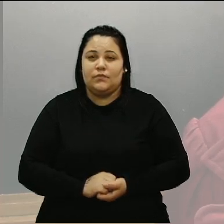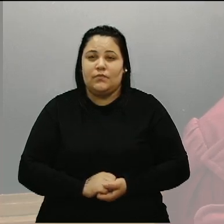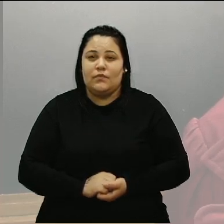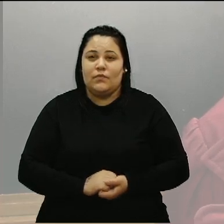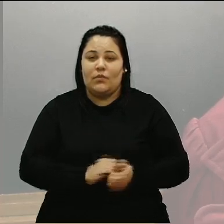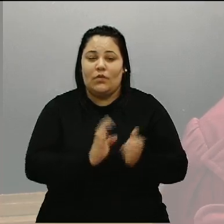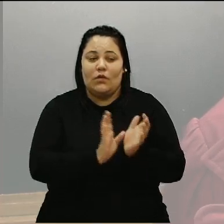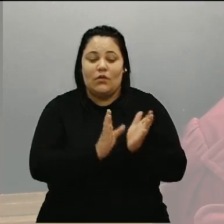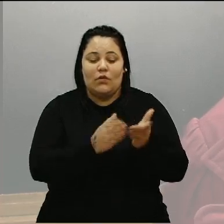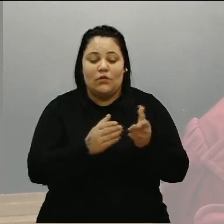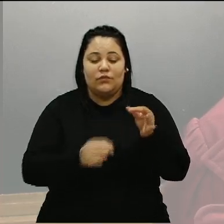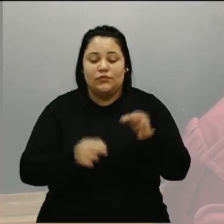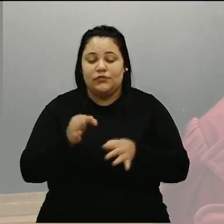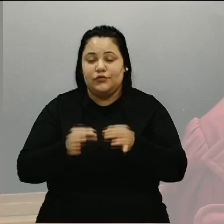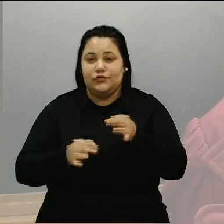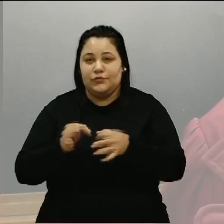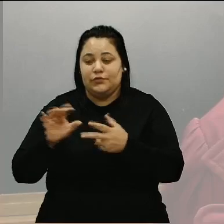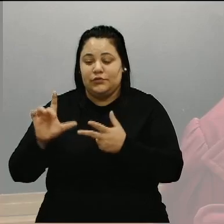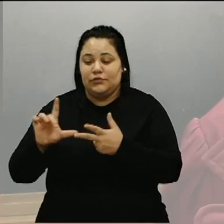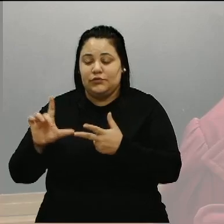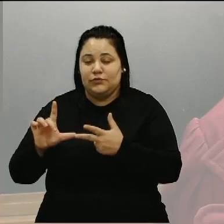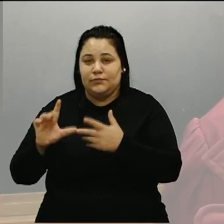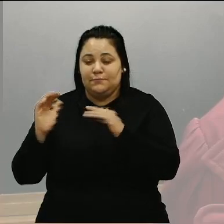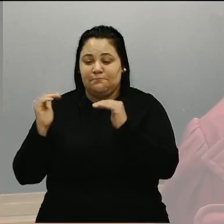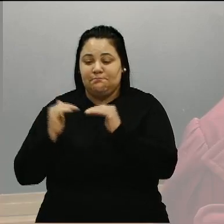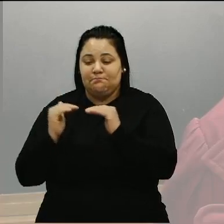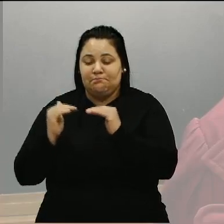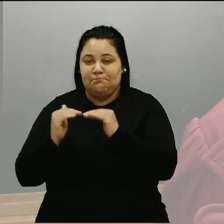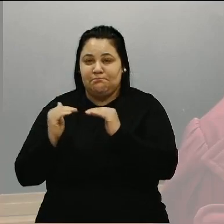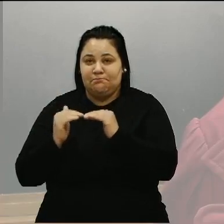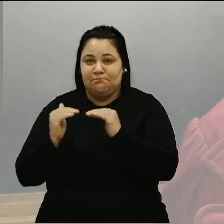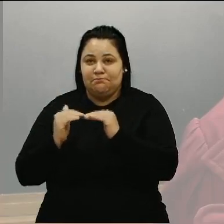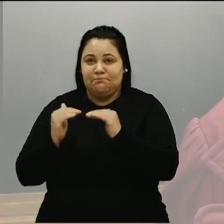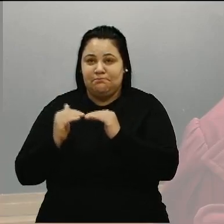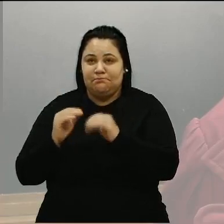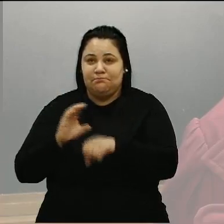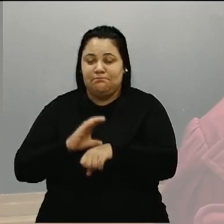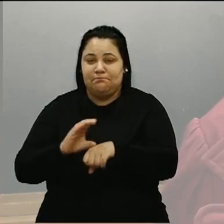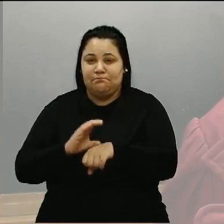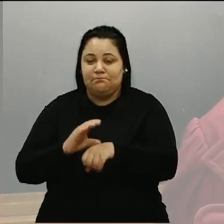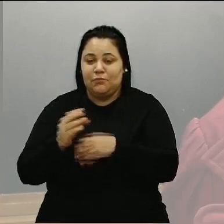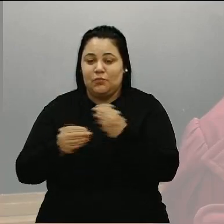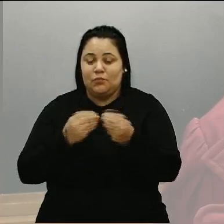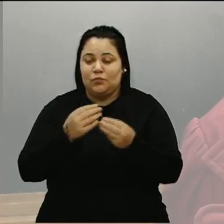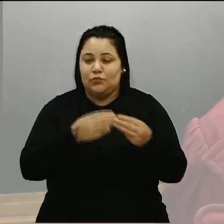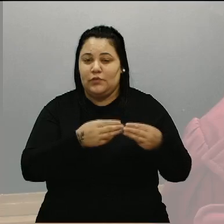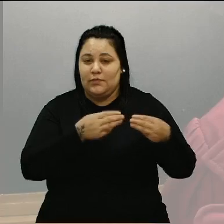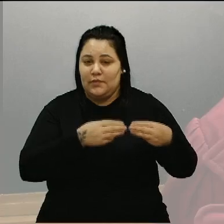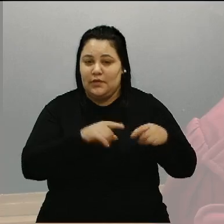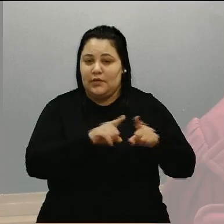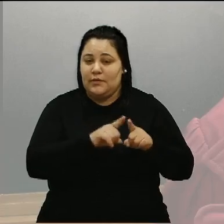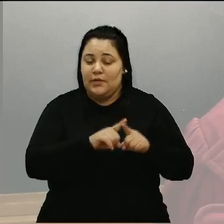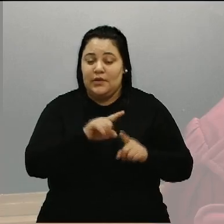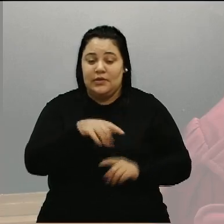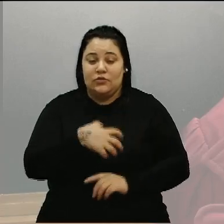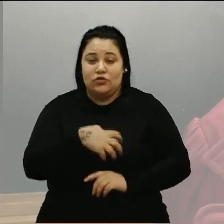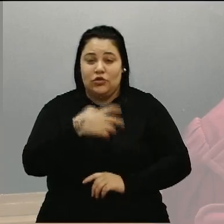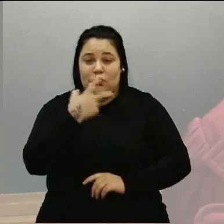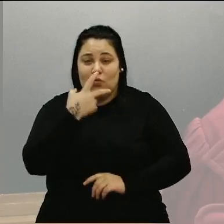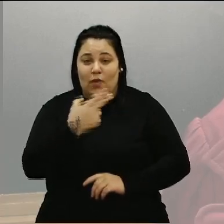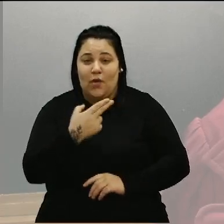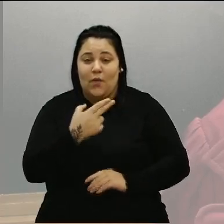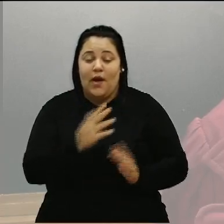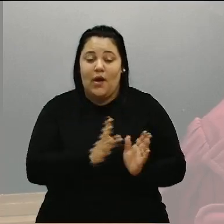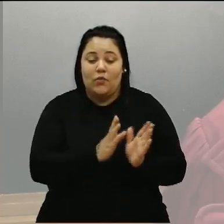manifestou-se pela constitucionalidade do projeto de lei, bem como das emendas. Da mesma forma, a Comissão